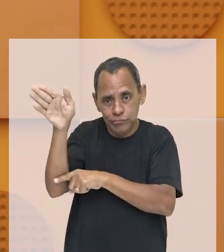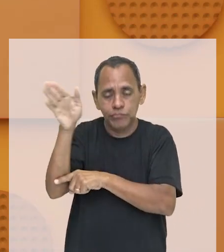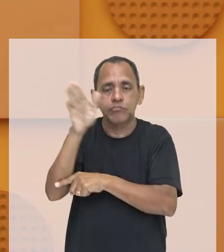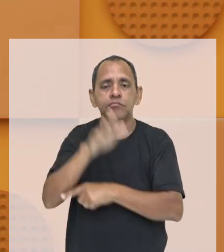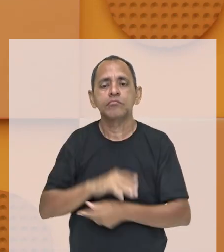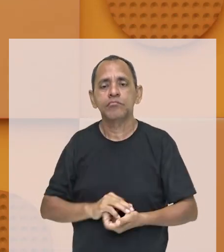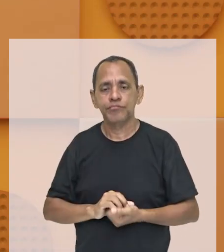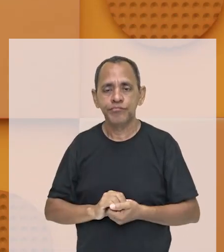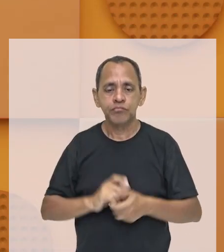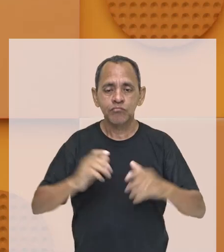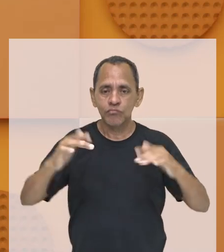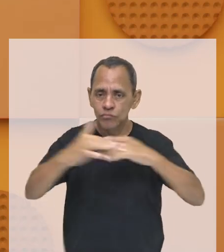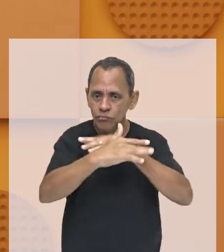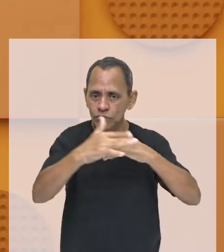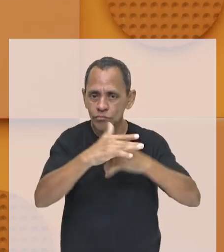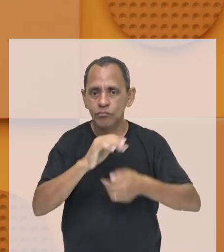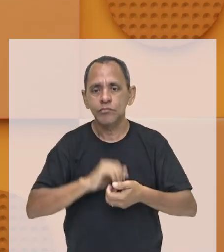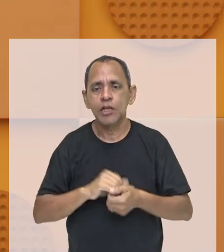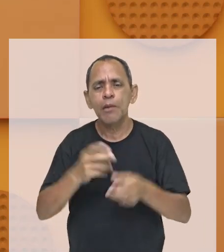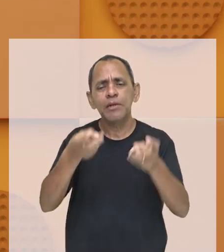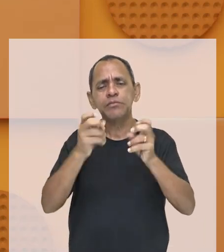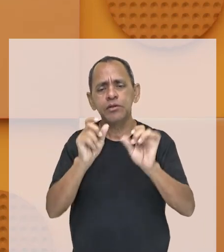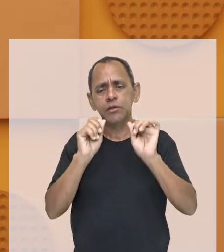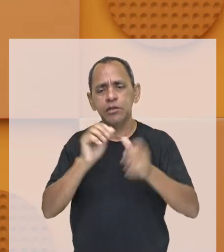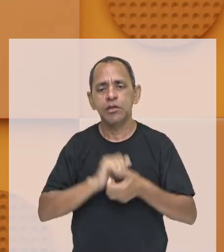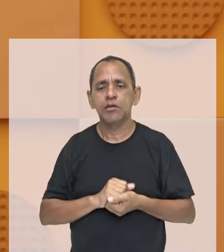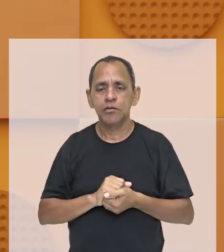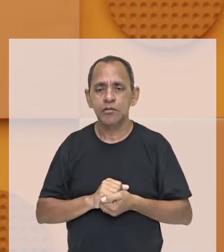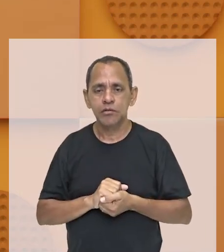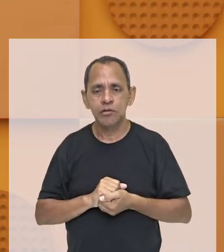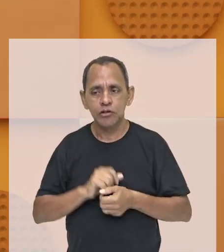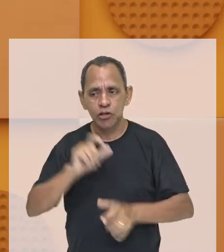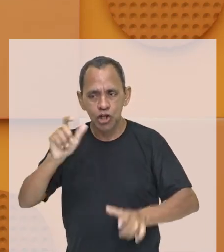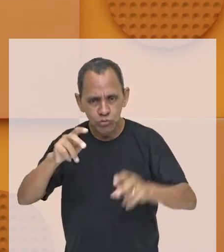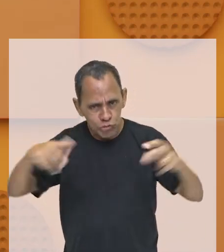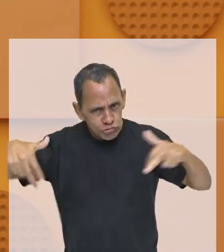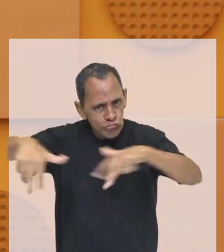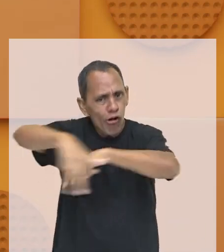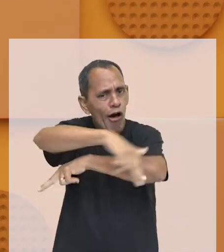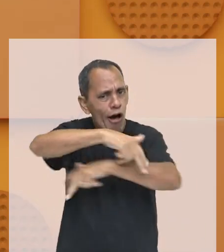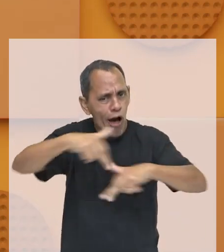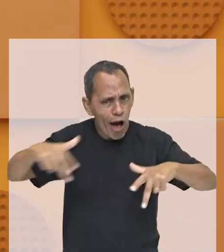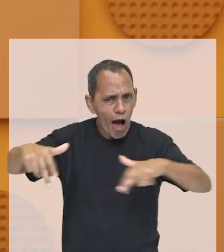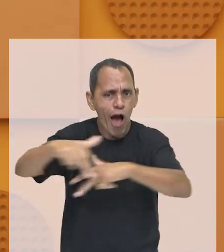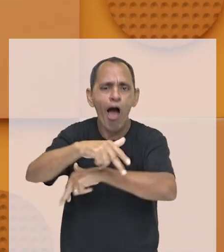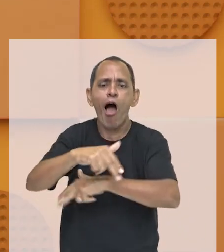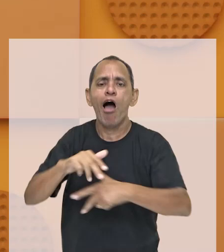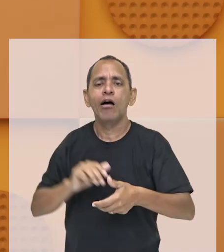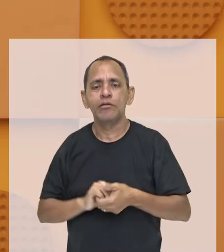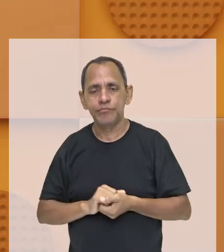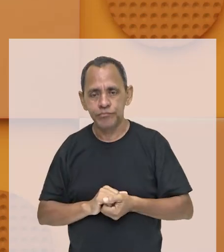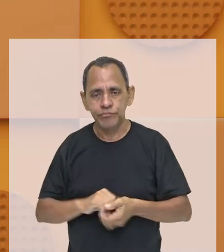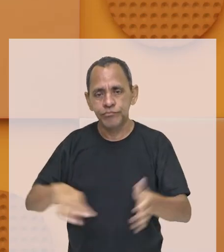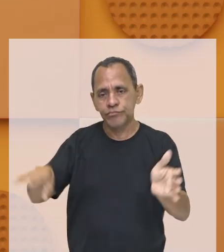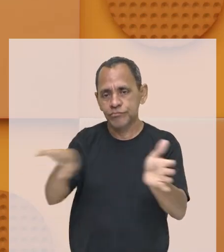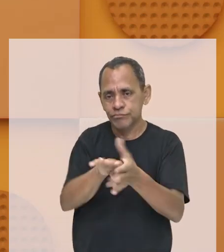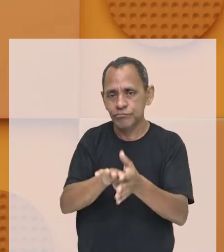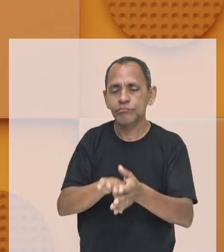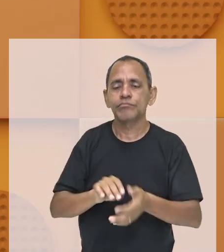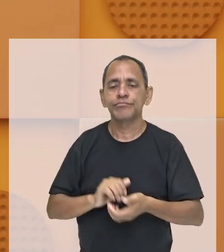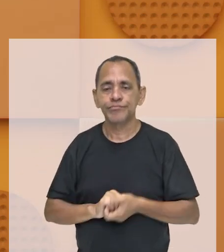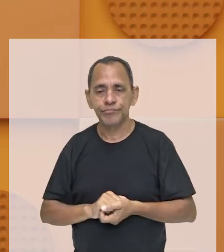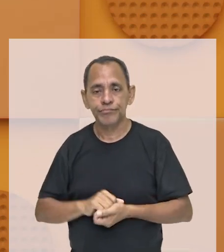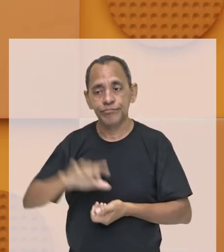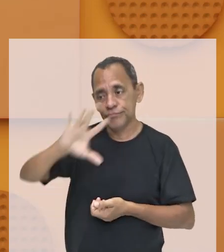seguir estão chegando ali da Ásia, desembarcando ali na Europa, atravessando ali, depois de